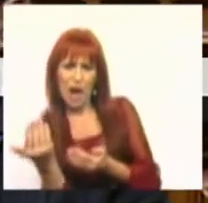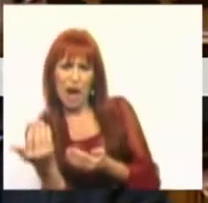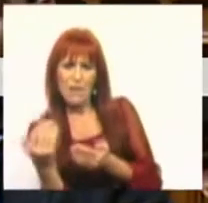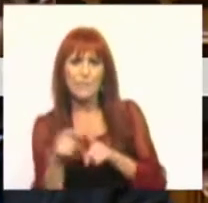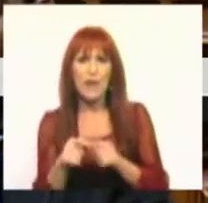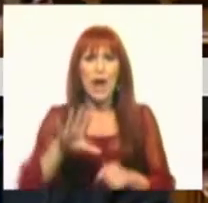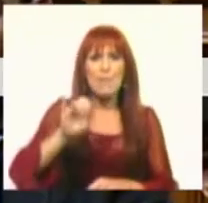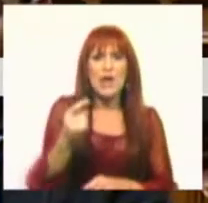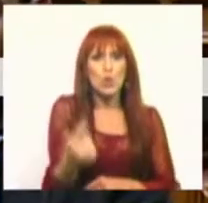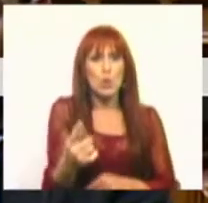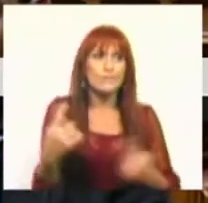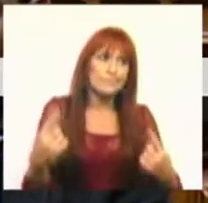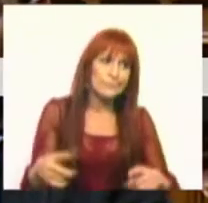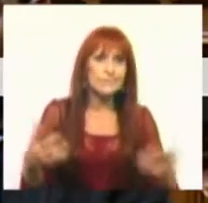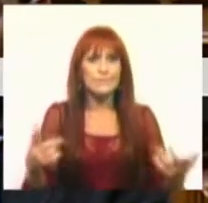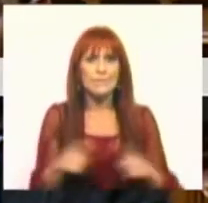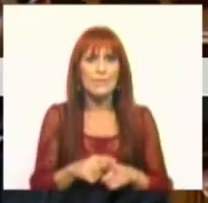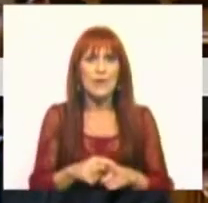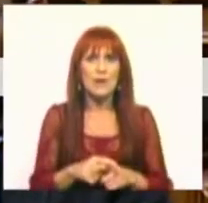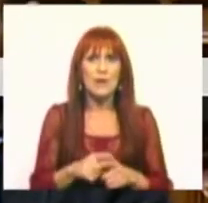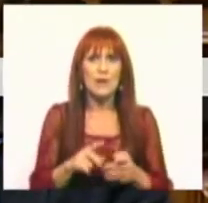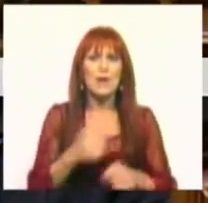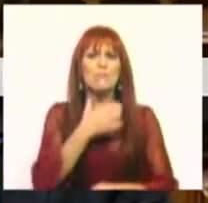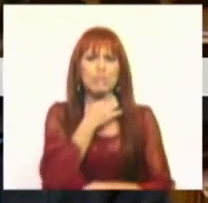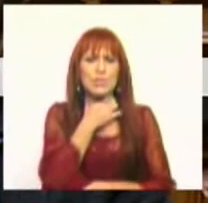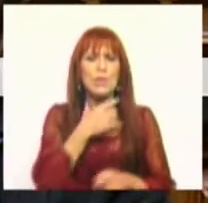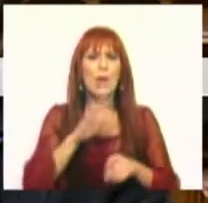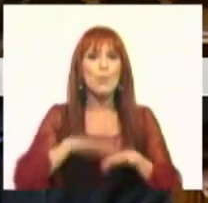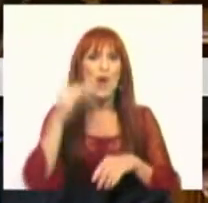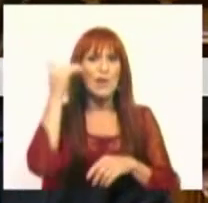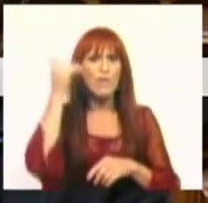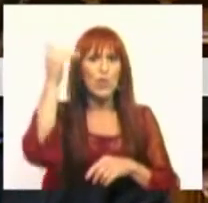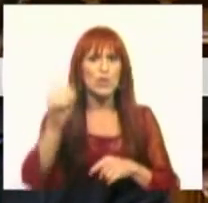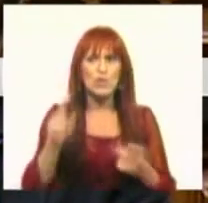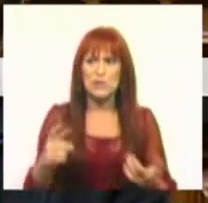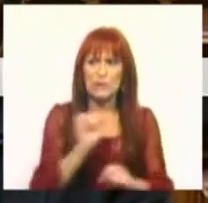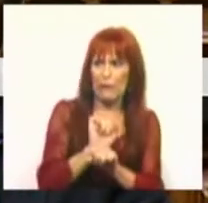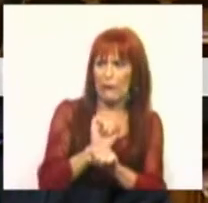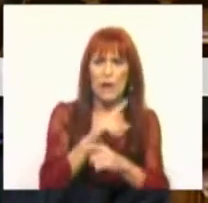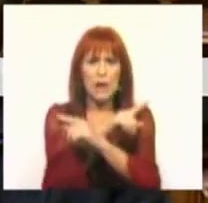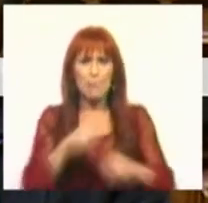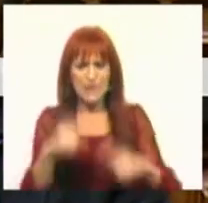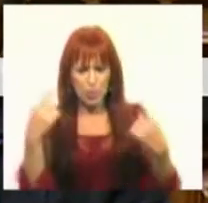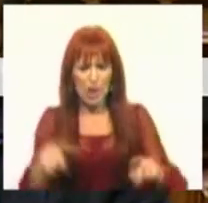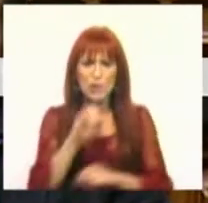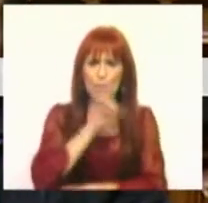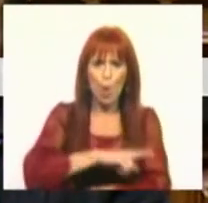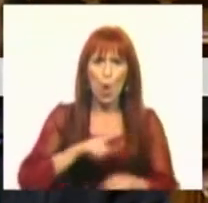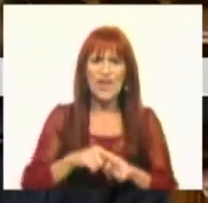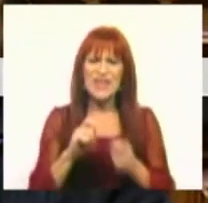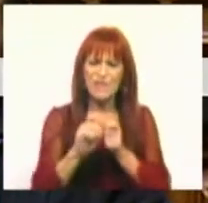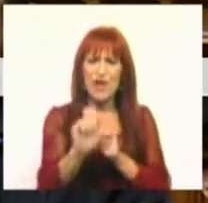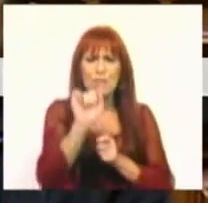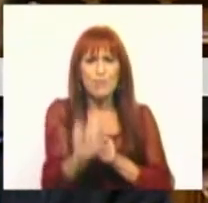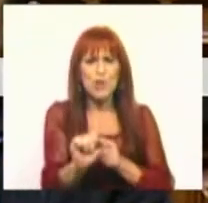é um país que está garrotado em relação ao seu futuro e que está impedido de poder